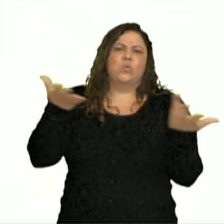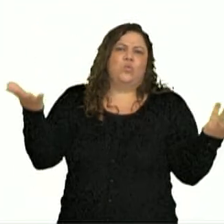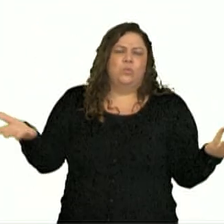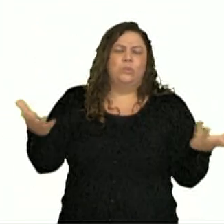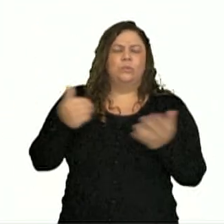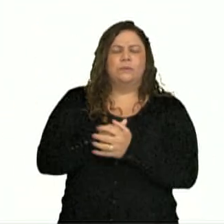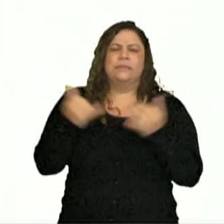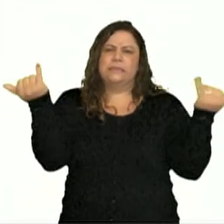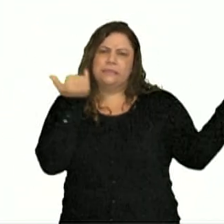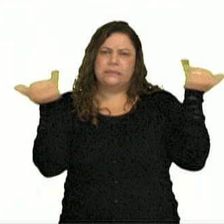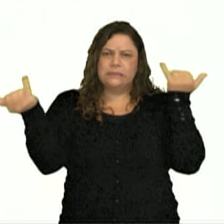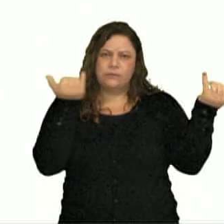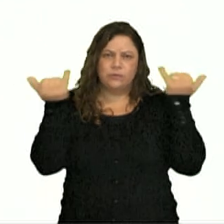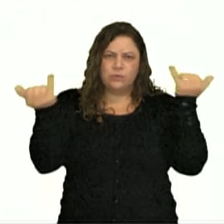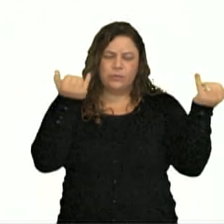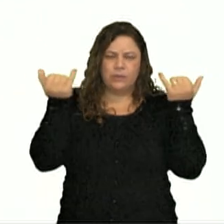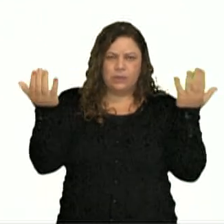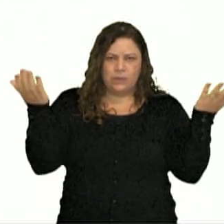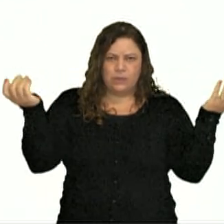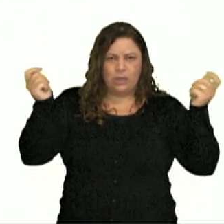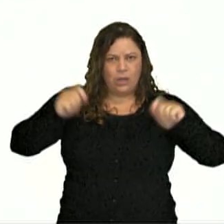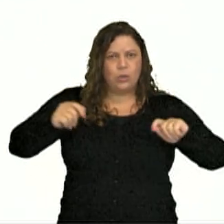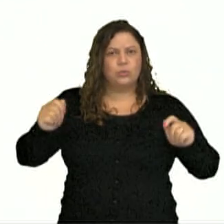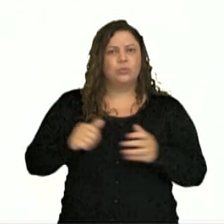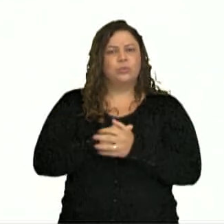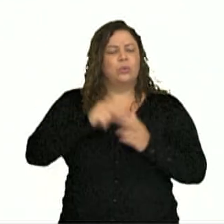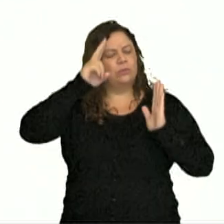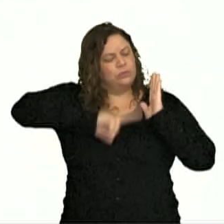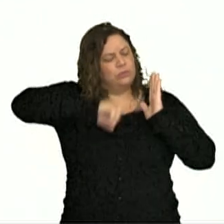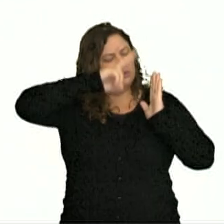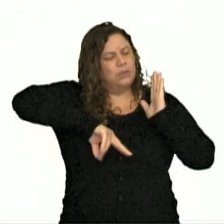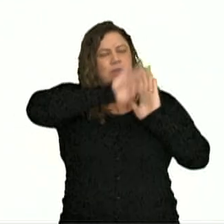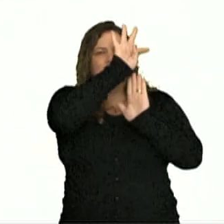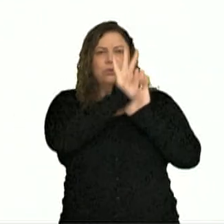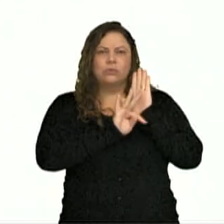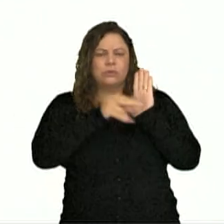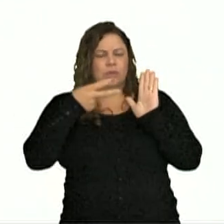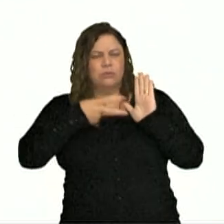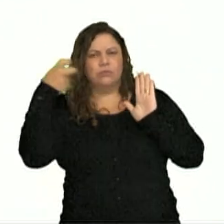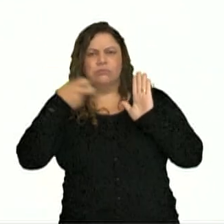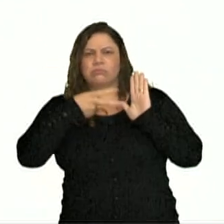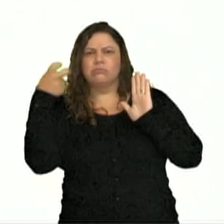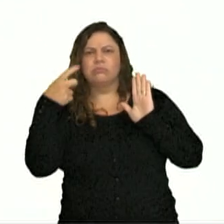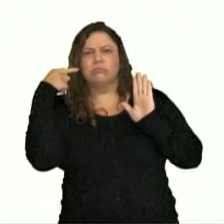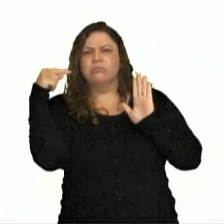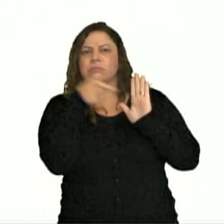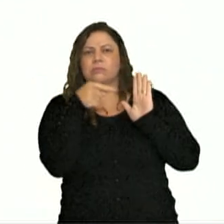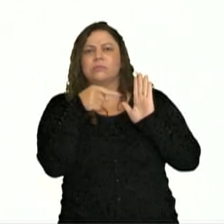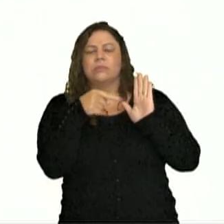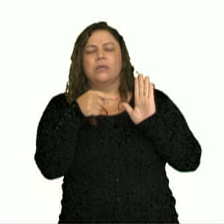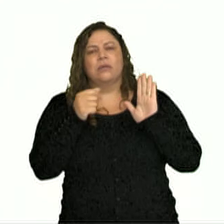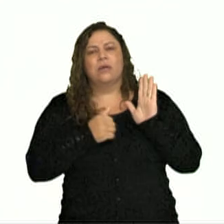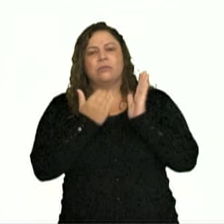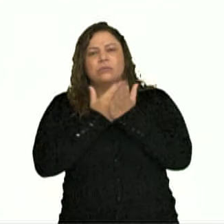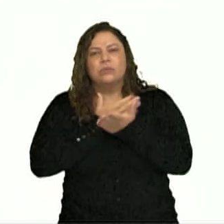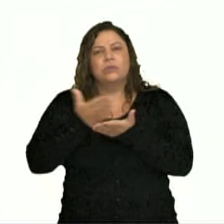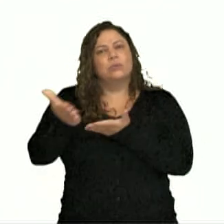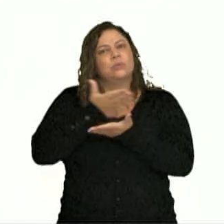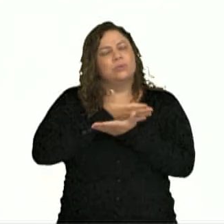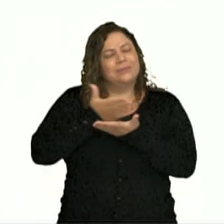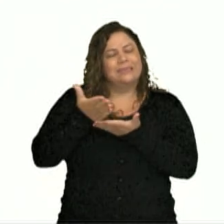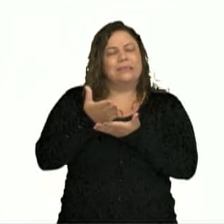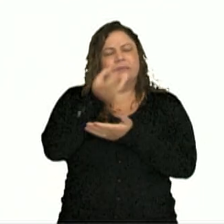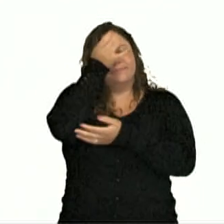As informações explícitas são aquelas que, ao ler um texto, você observa e percebe logo de início, com